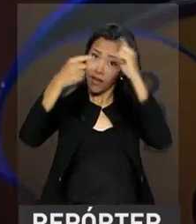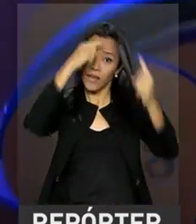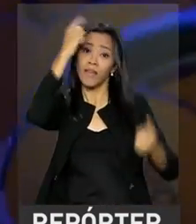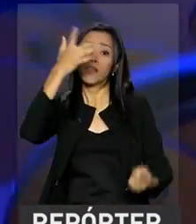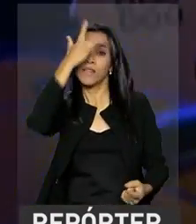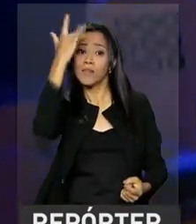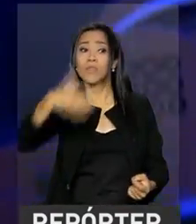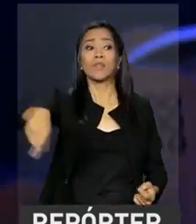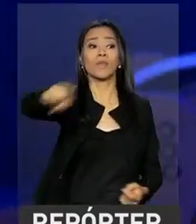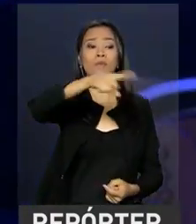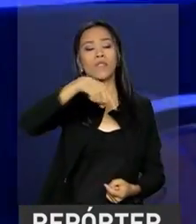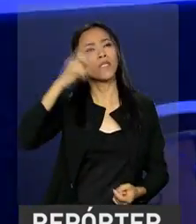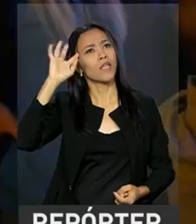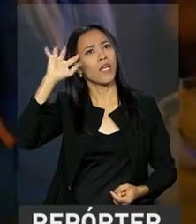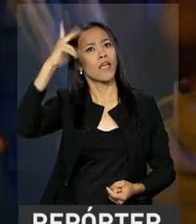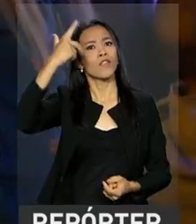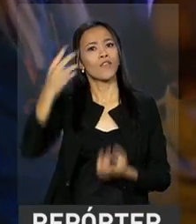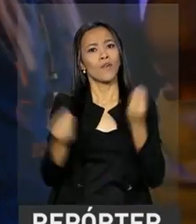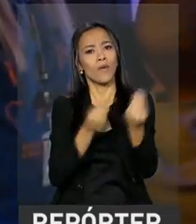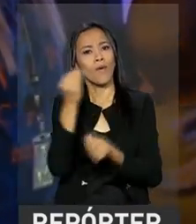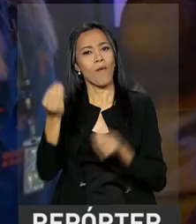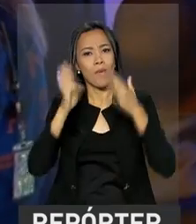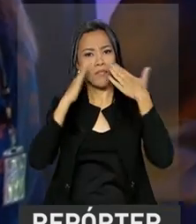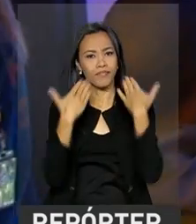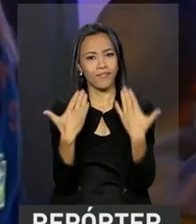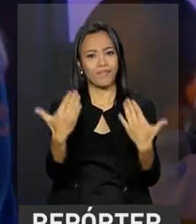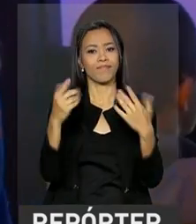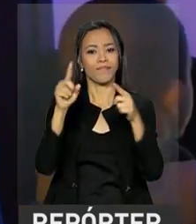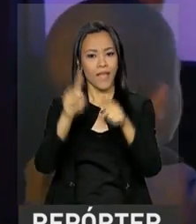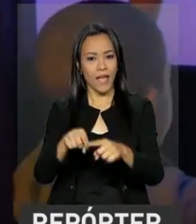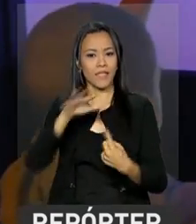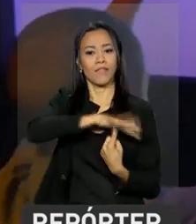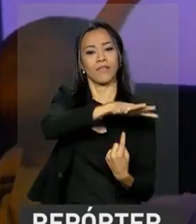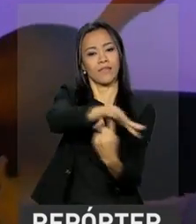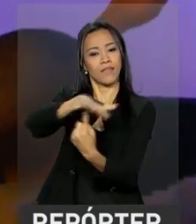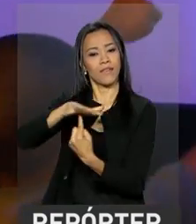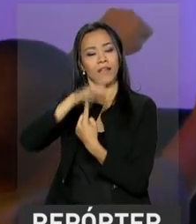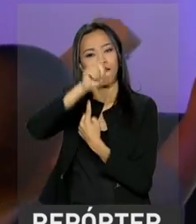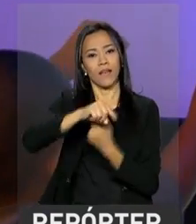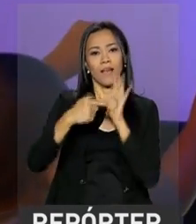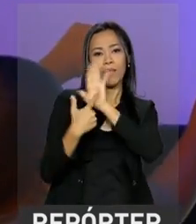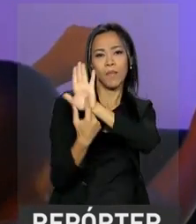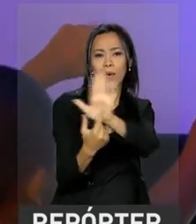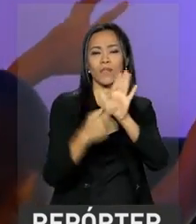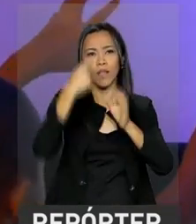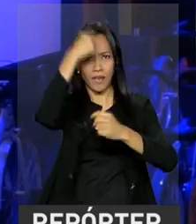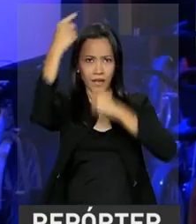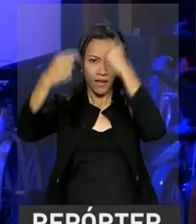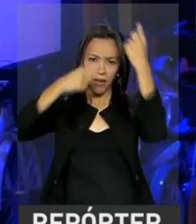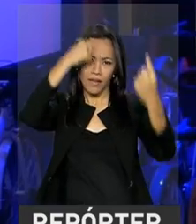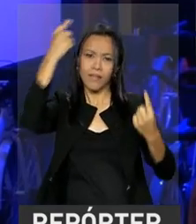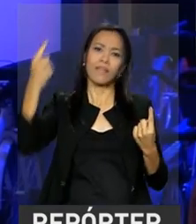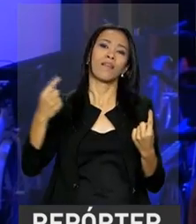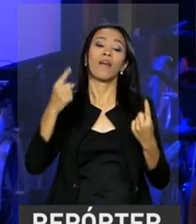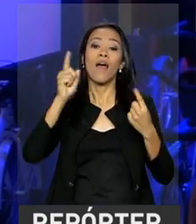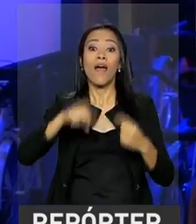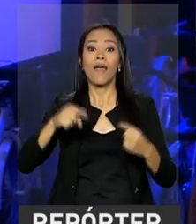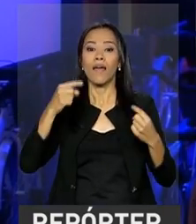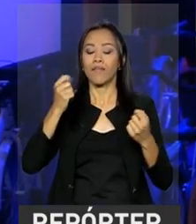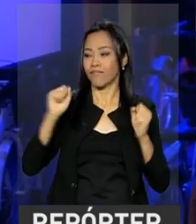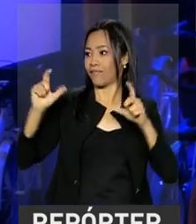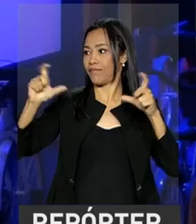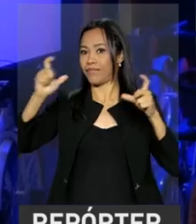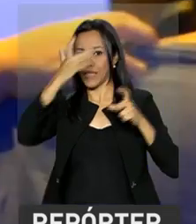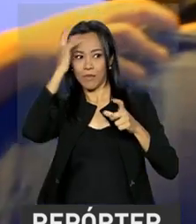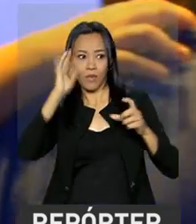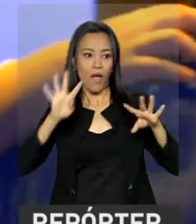comuns que resolveram Inovar A exposição inovan é um convite ao mundo da criatividade O Espaço Interativo animou os